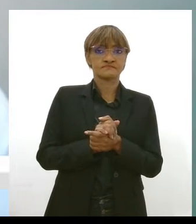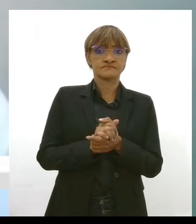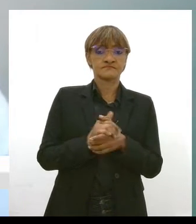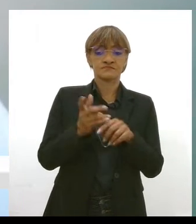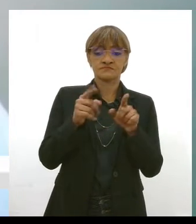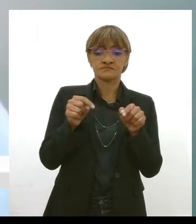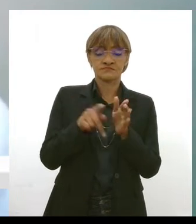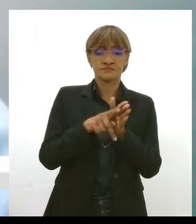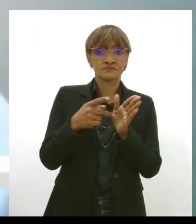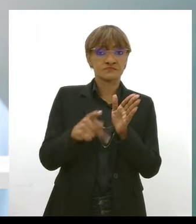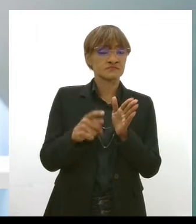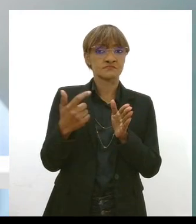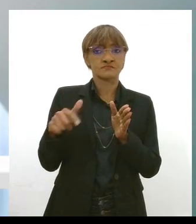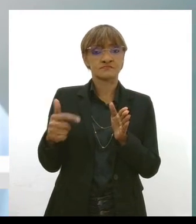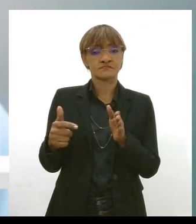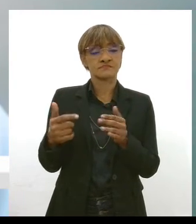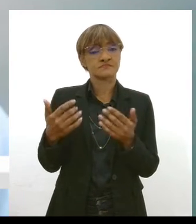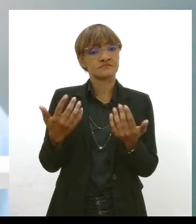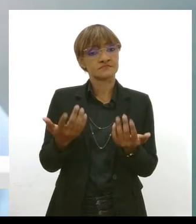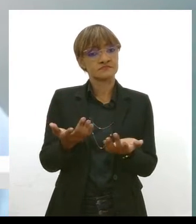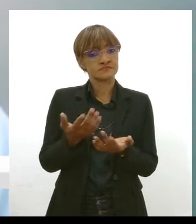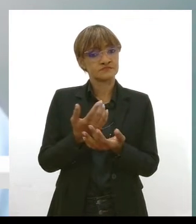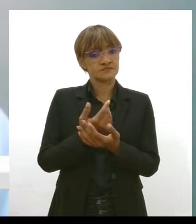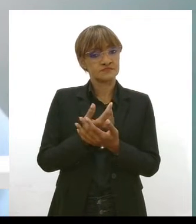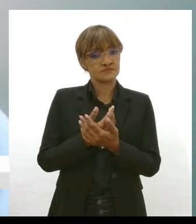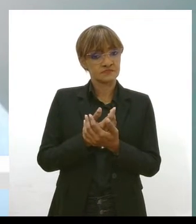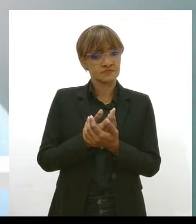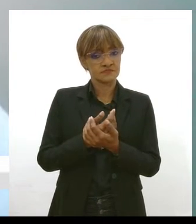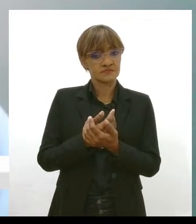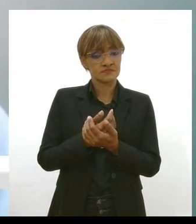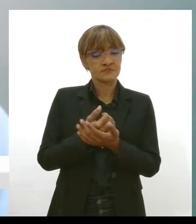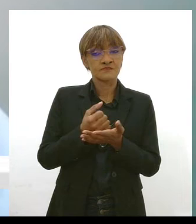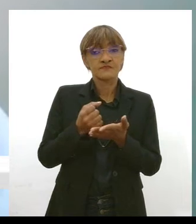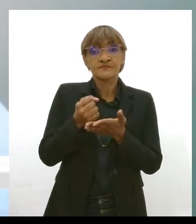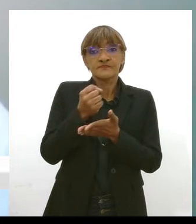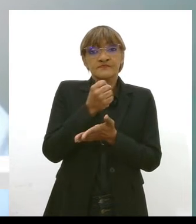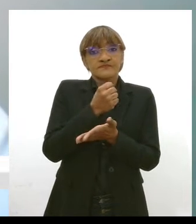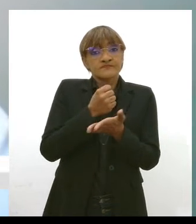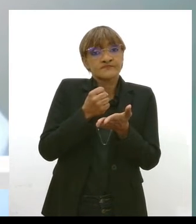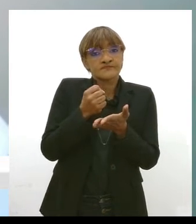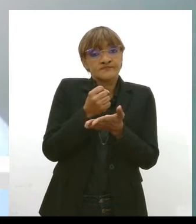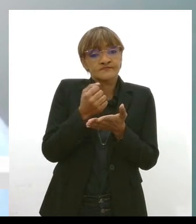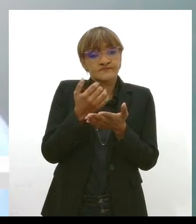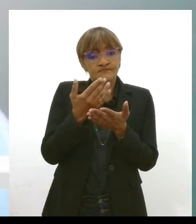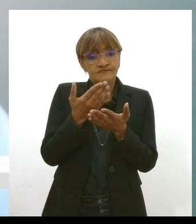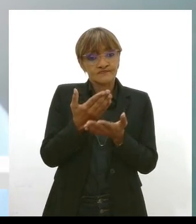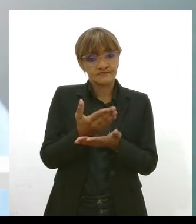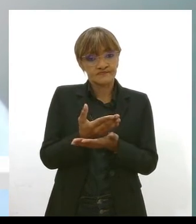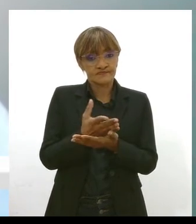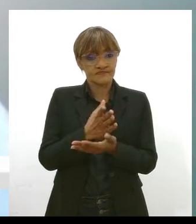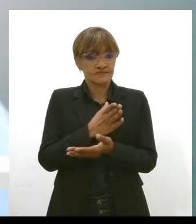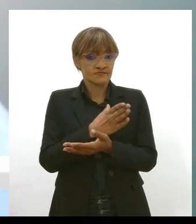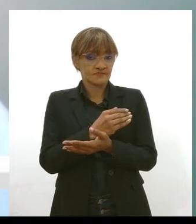enfim, o que o CAISM, o básico de mama e de vulva, né,